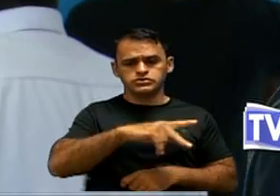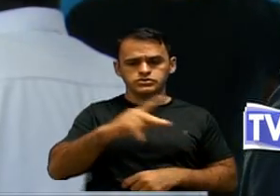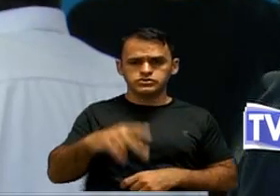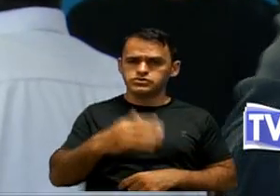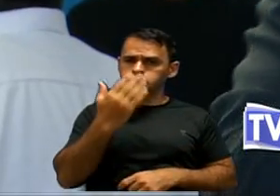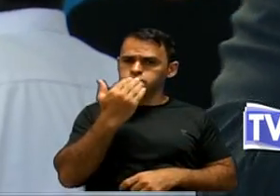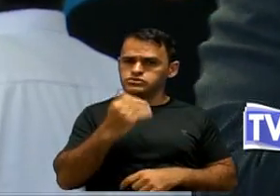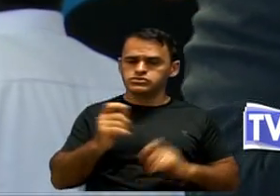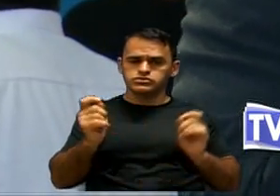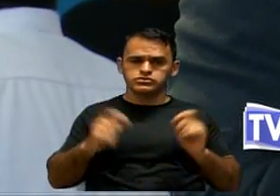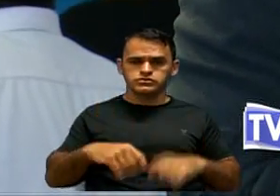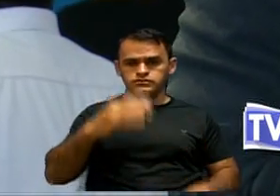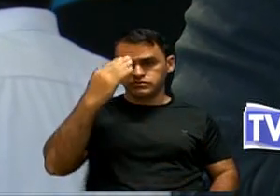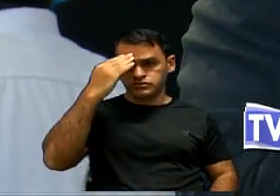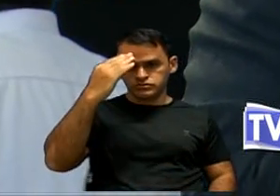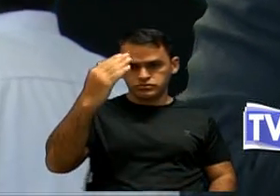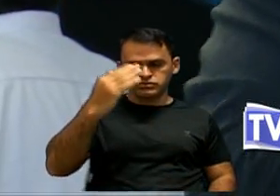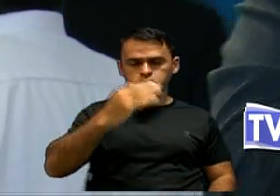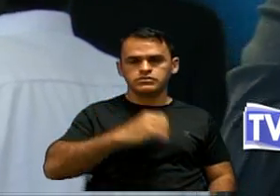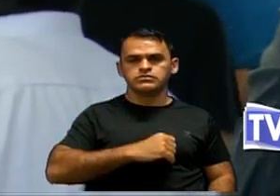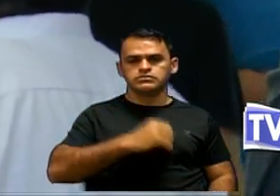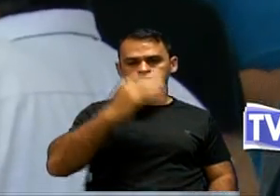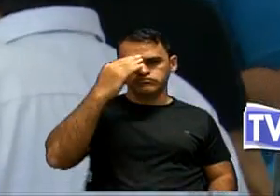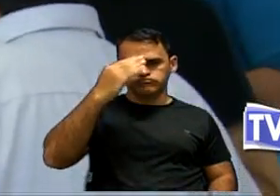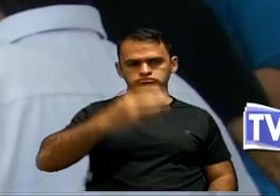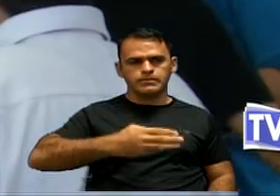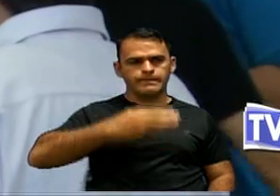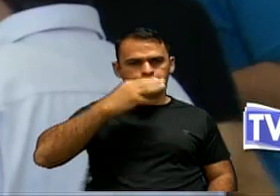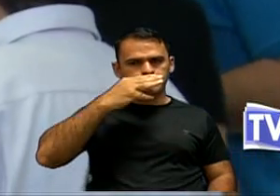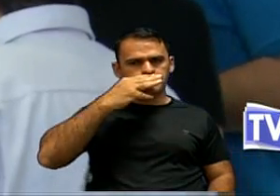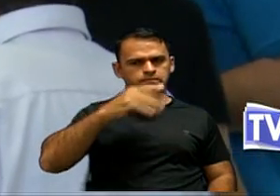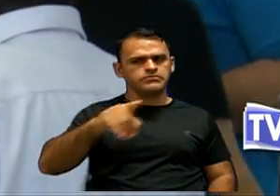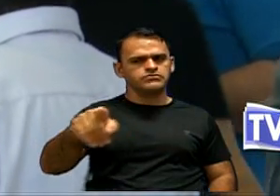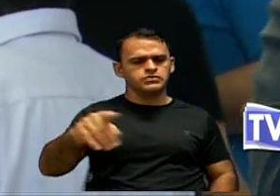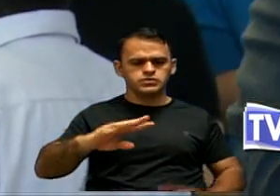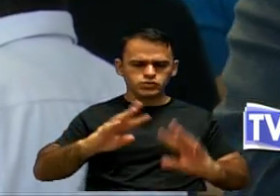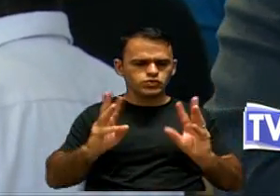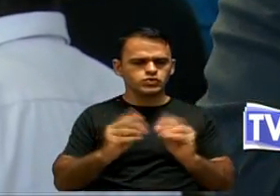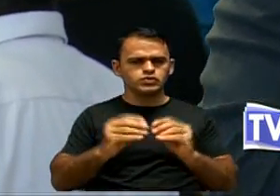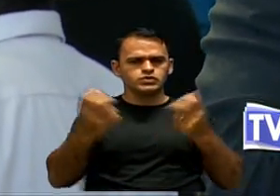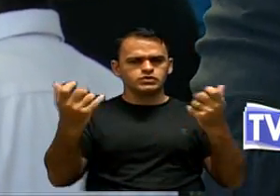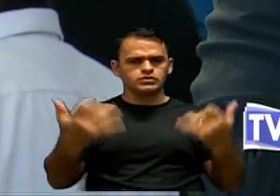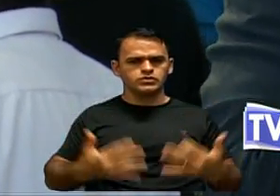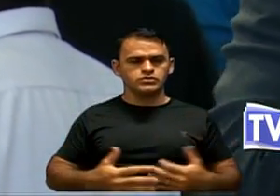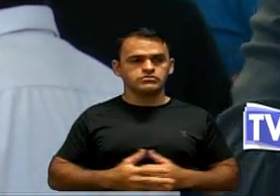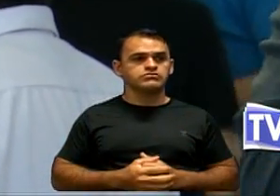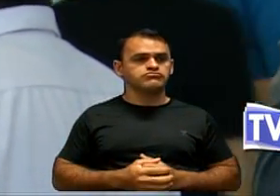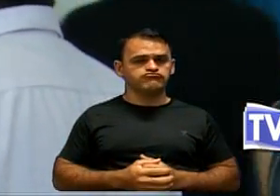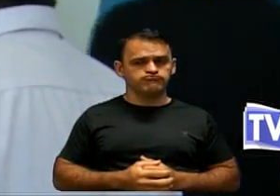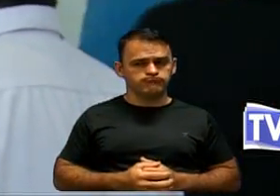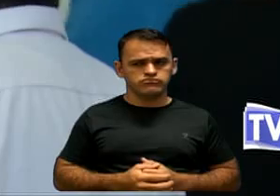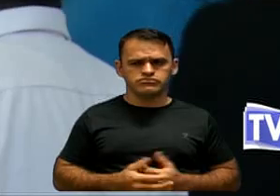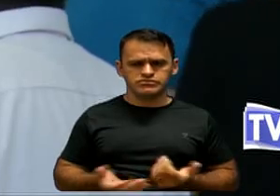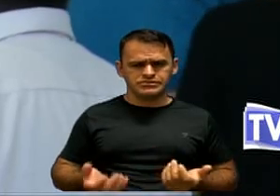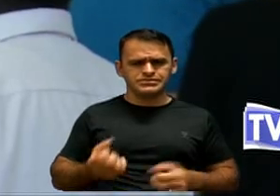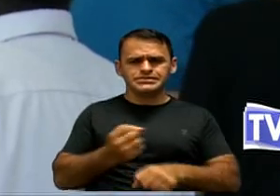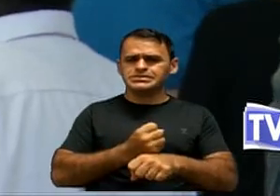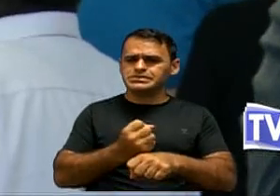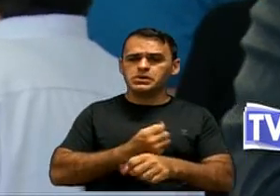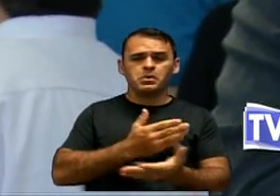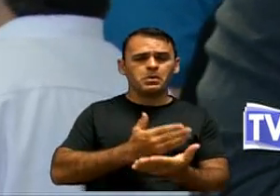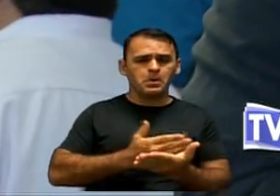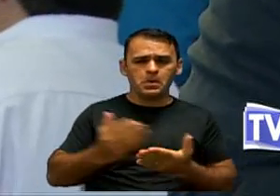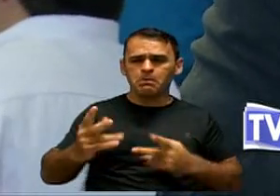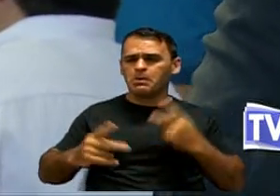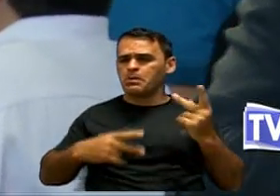Professor. Obrigado, professor Martinez. É isso mesmo, Martinez já resumiu, já... Já estamos falando aqui desde o começo do ano,